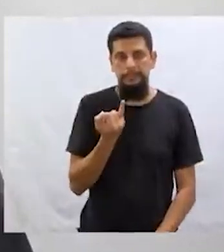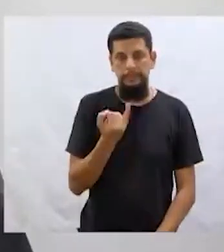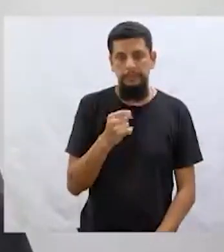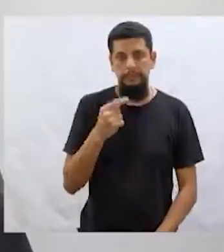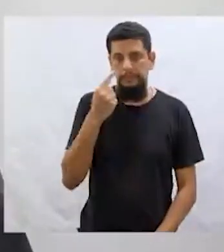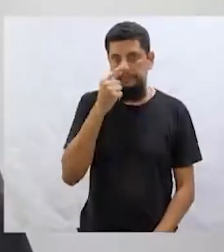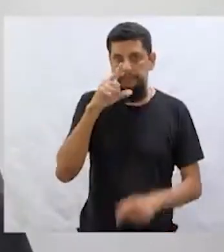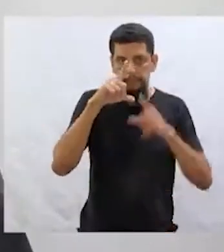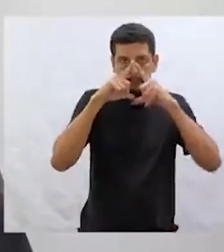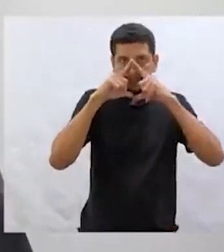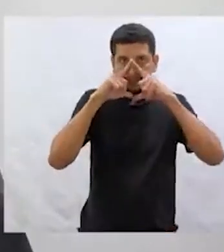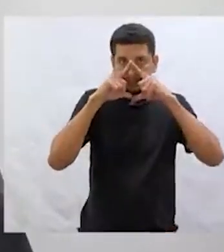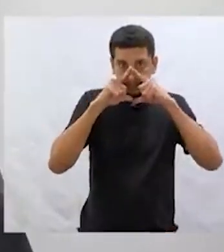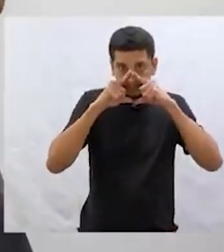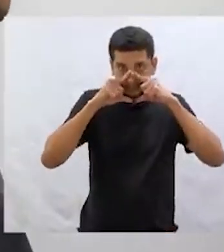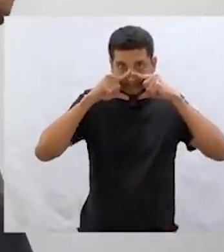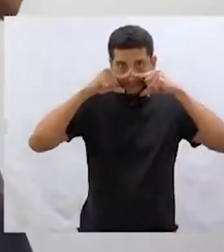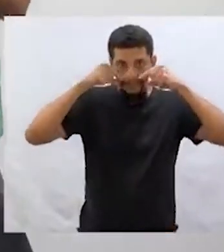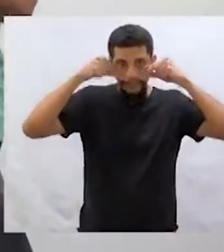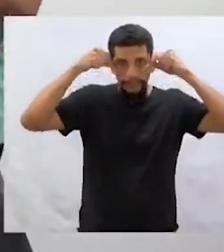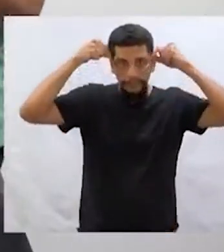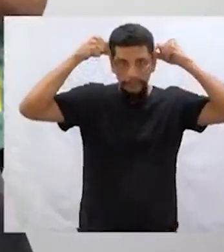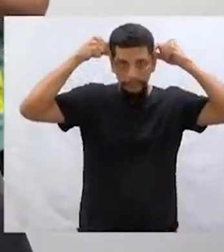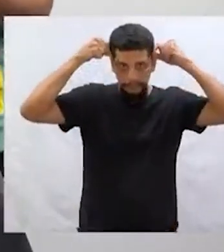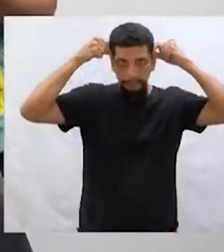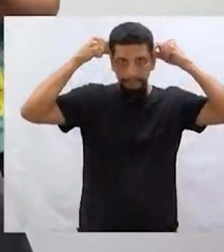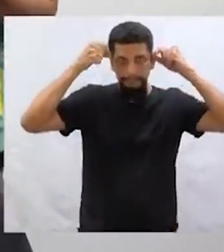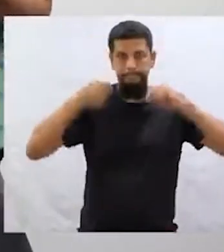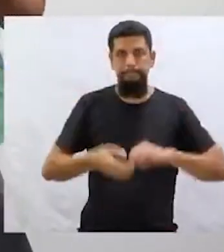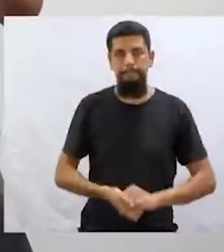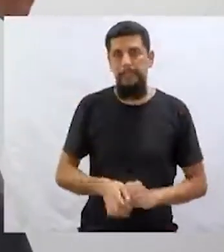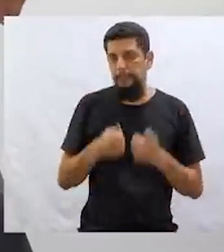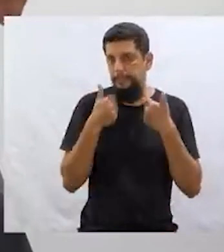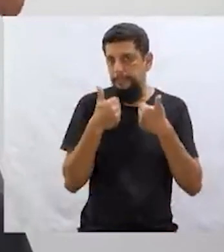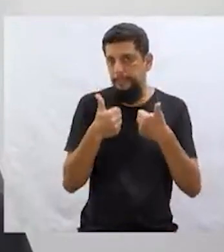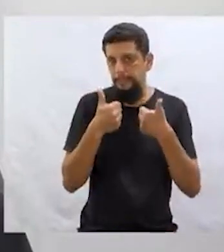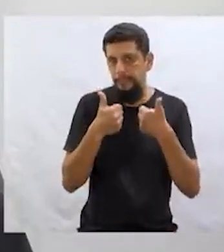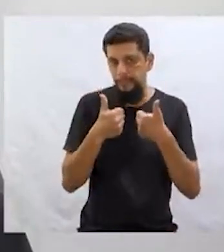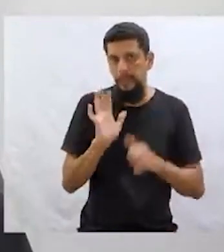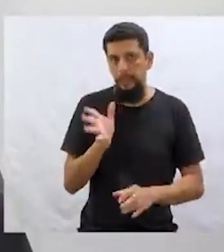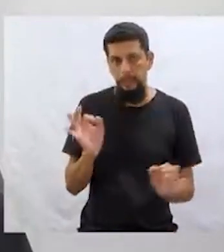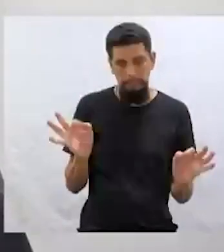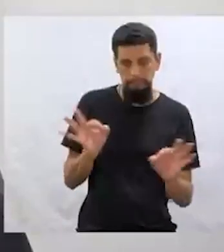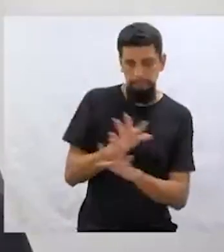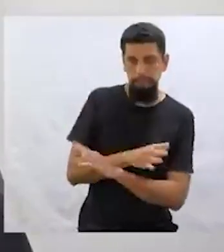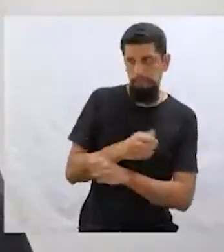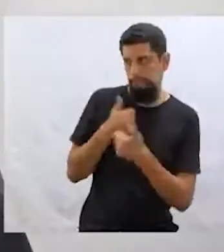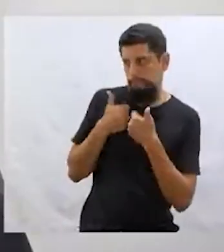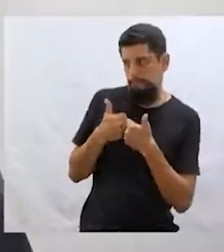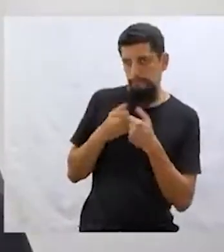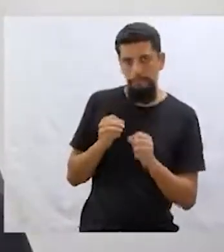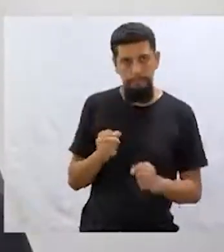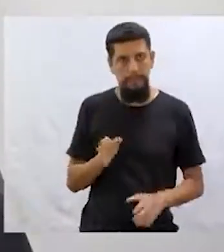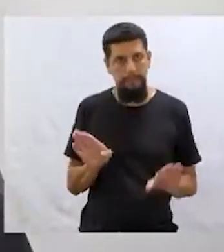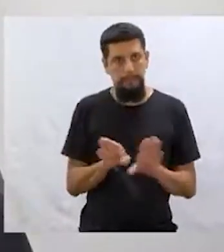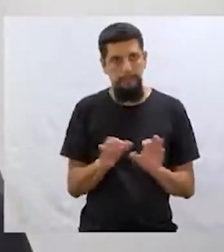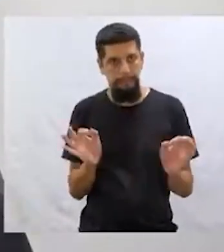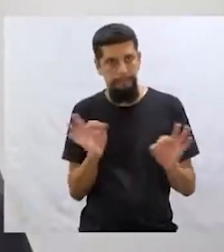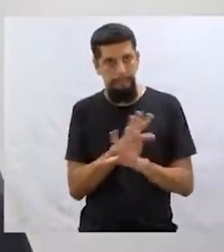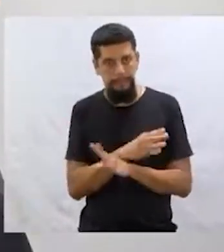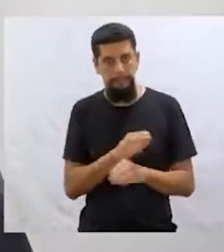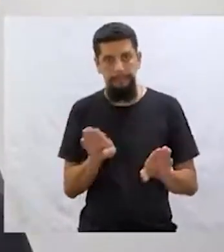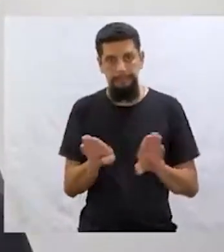Tem que cobrir o nariz e a boca também para estar bem protegido, tá bom? Eu já estou pronta. Muito bem, eu